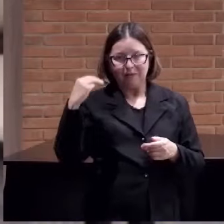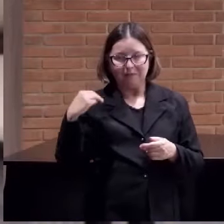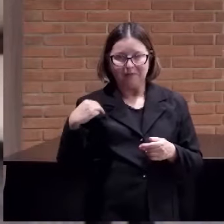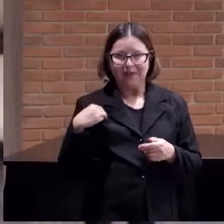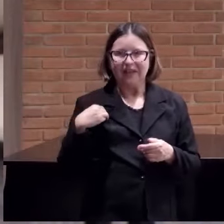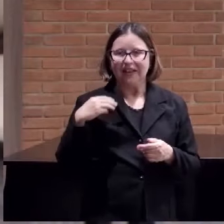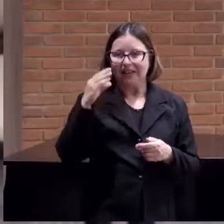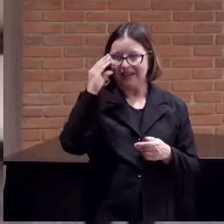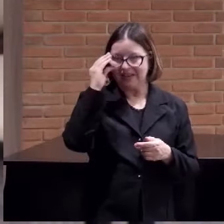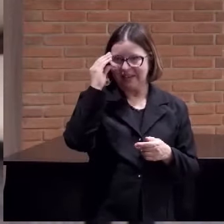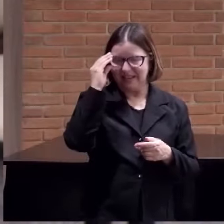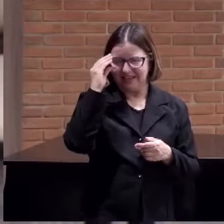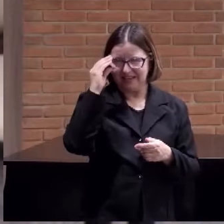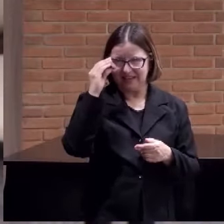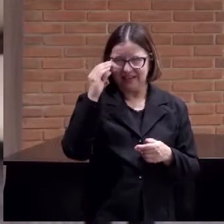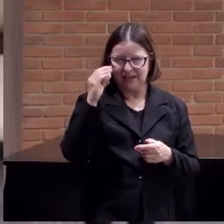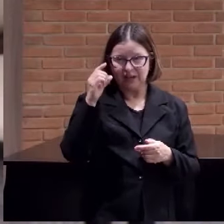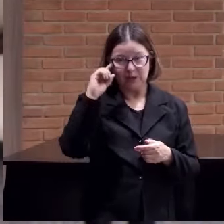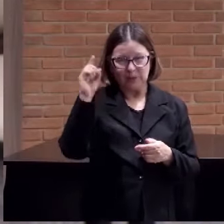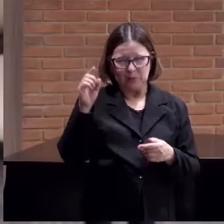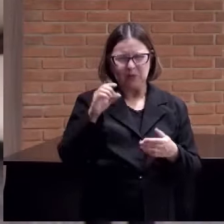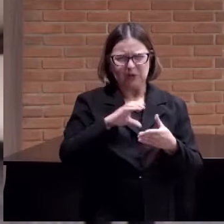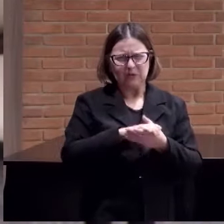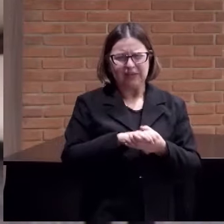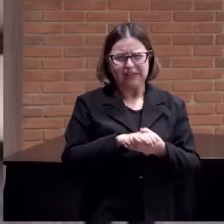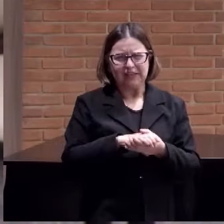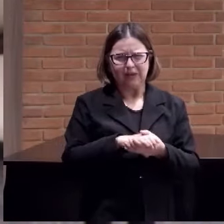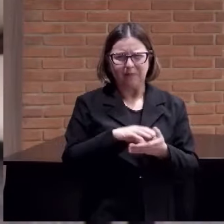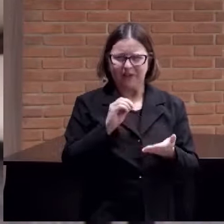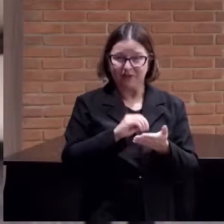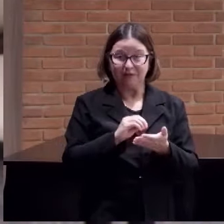da Galileia, que faltou vinho.